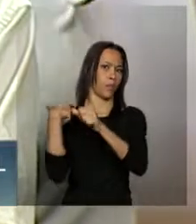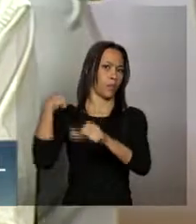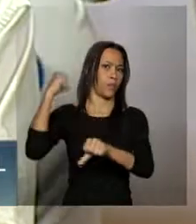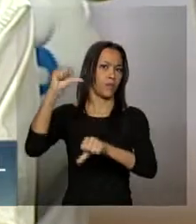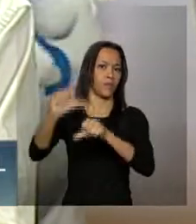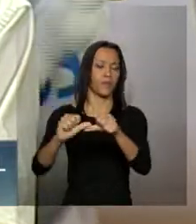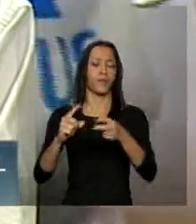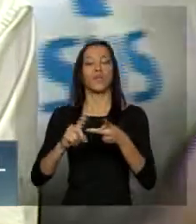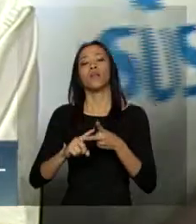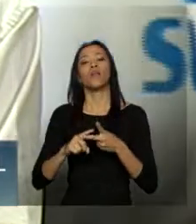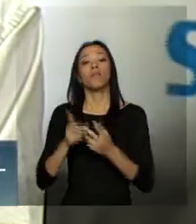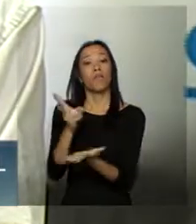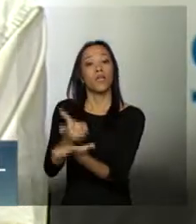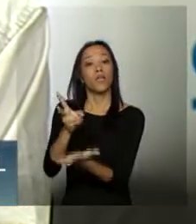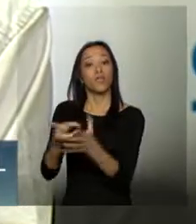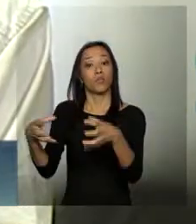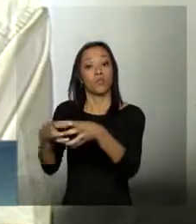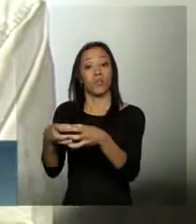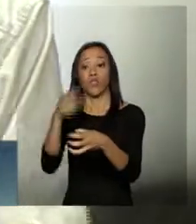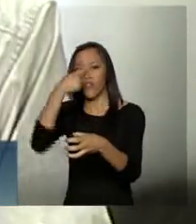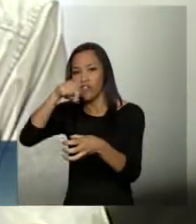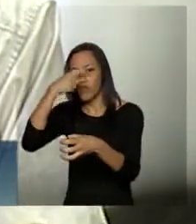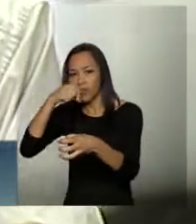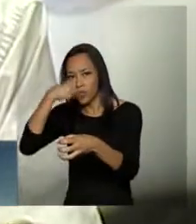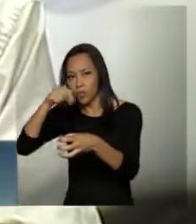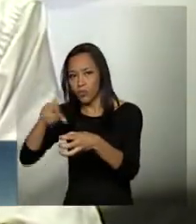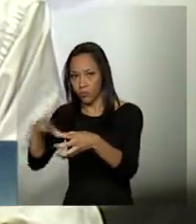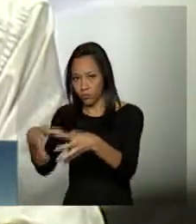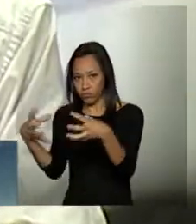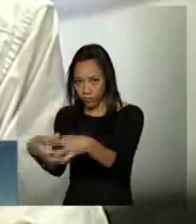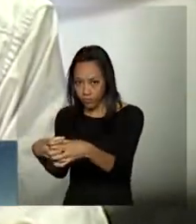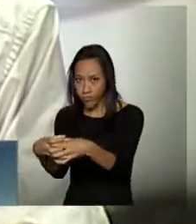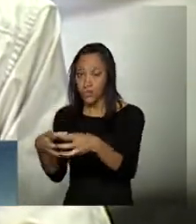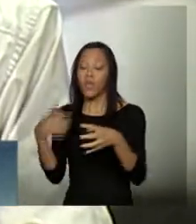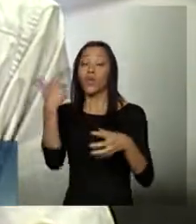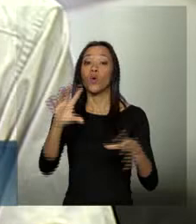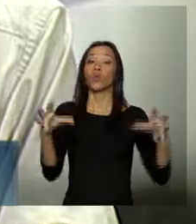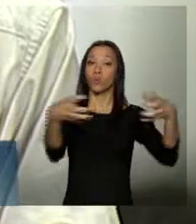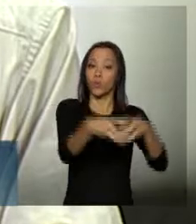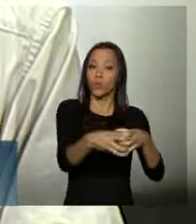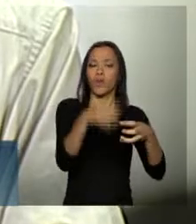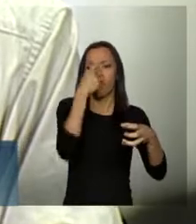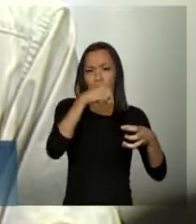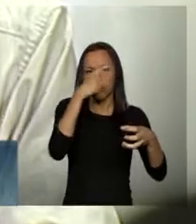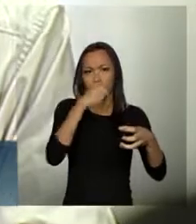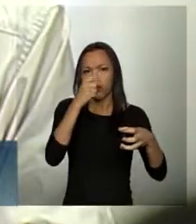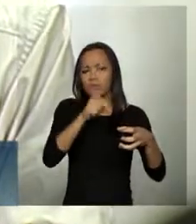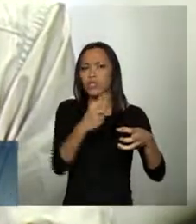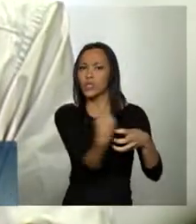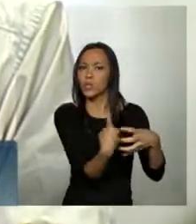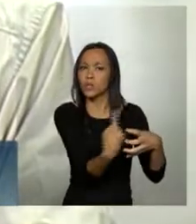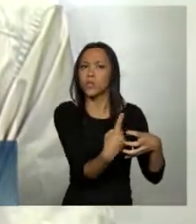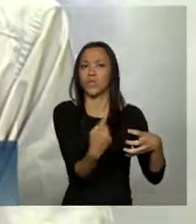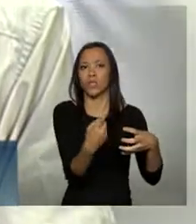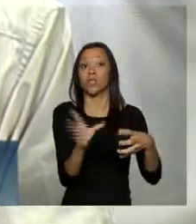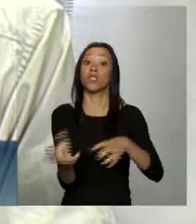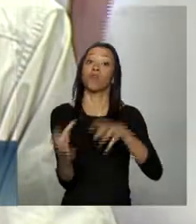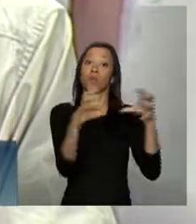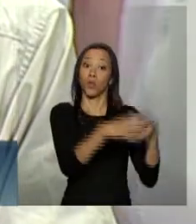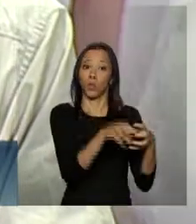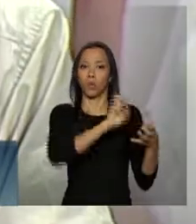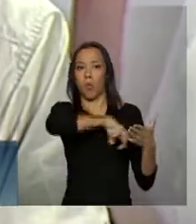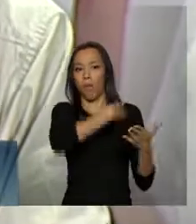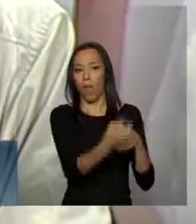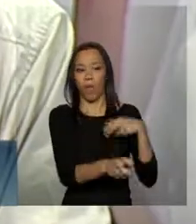tanto a vigilância dos vírus isolados quanto a vigilância dos casos graves e óbitos que são identificados. Boa parte dos